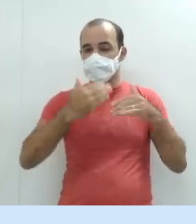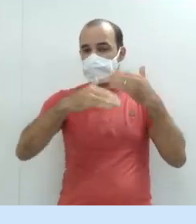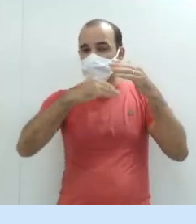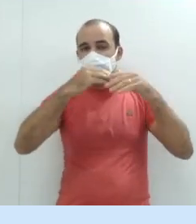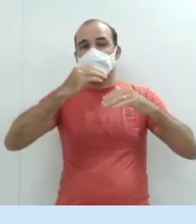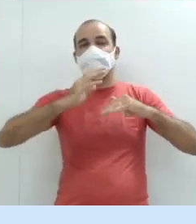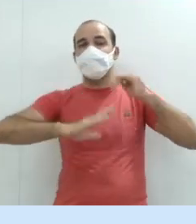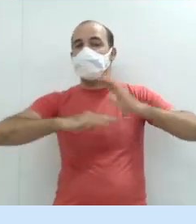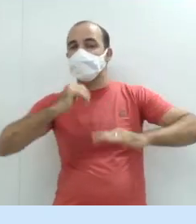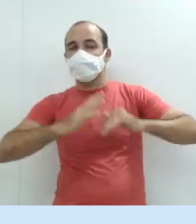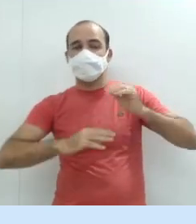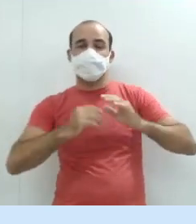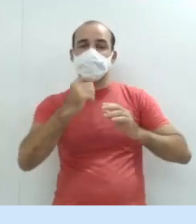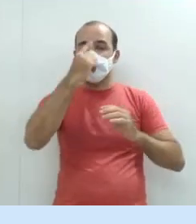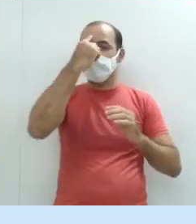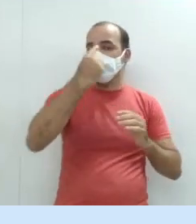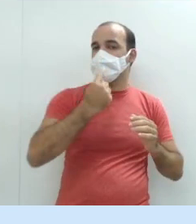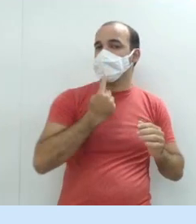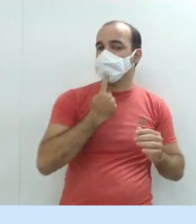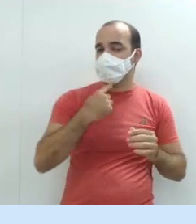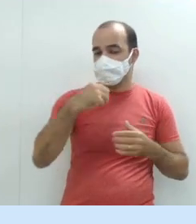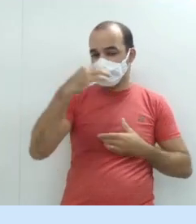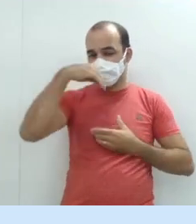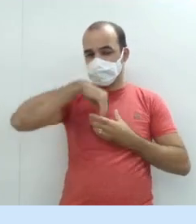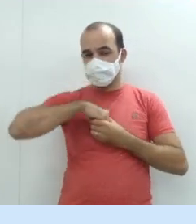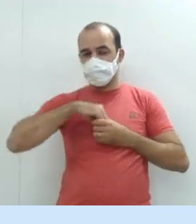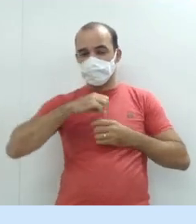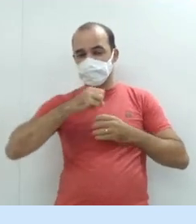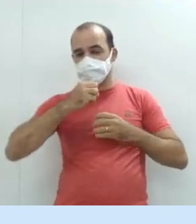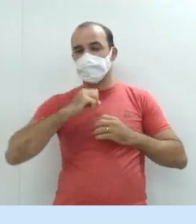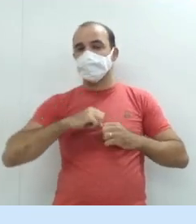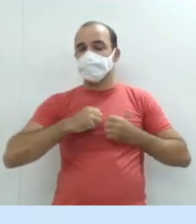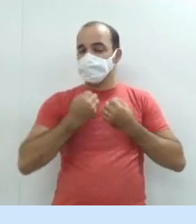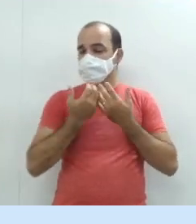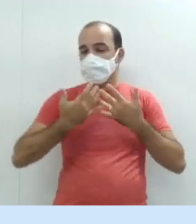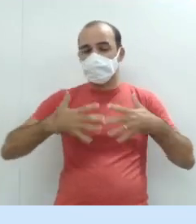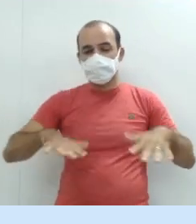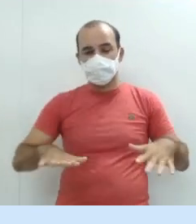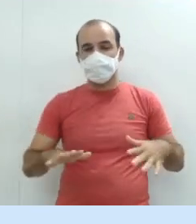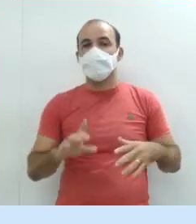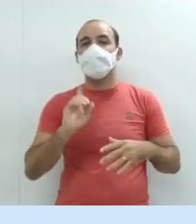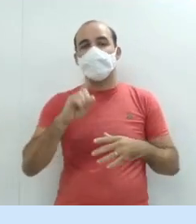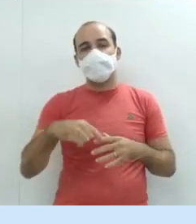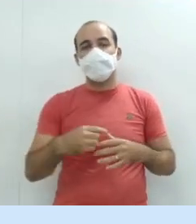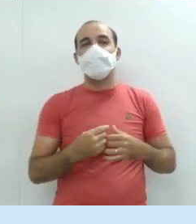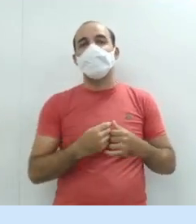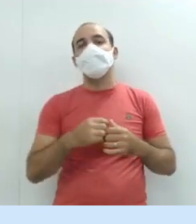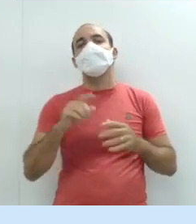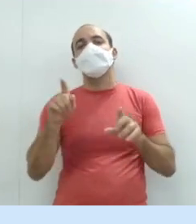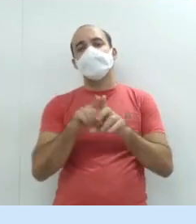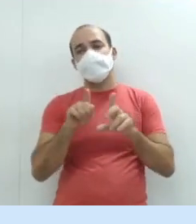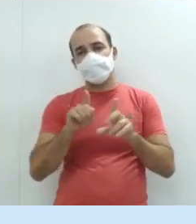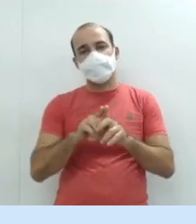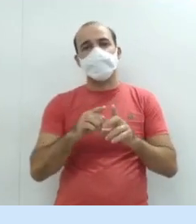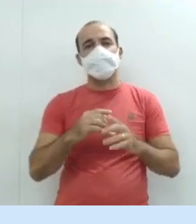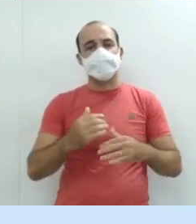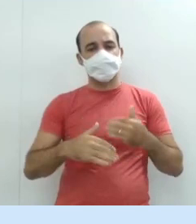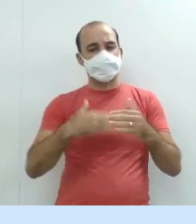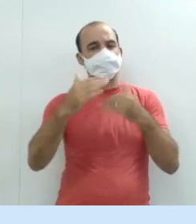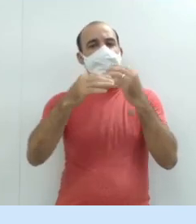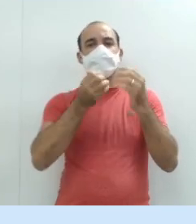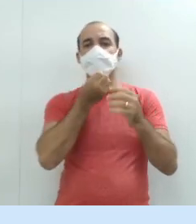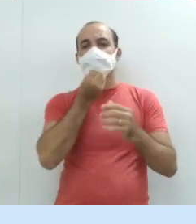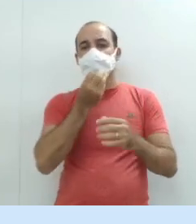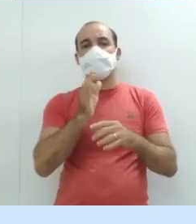precisa fazer em si mesmo, ele diz que se torna um empreendimento social. Então, se o homem